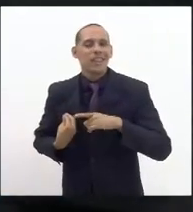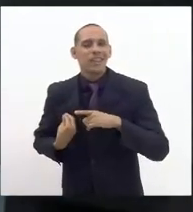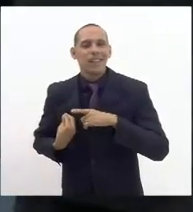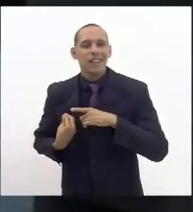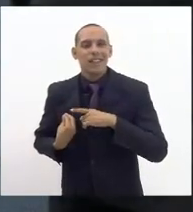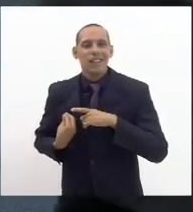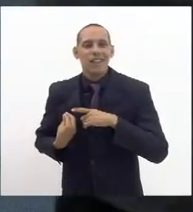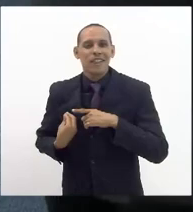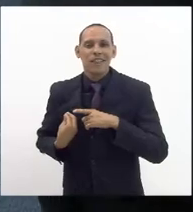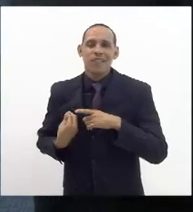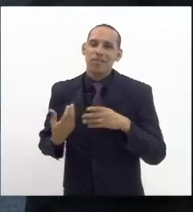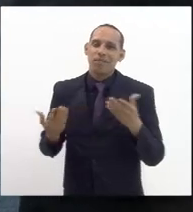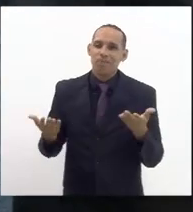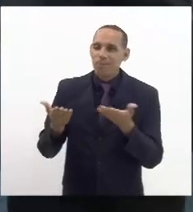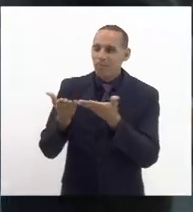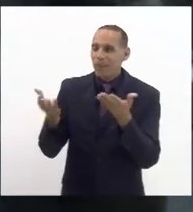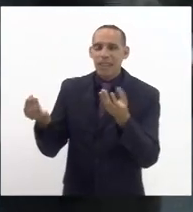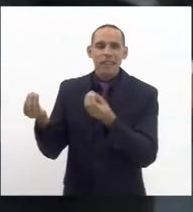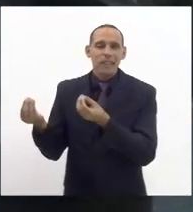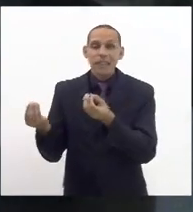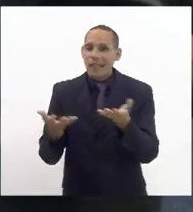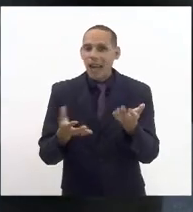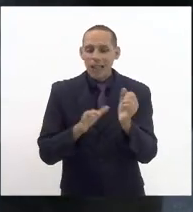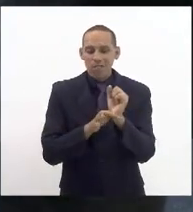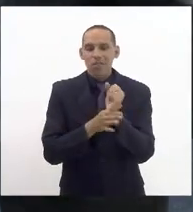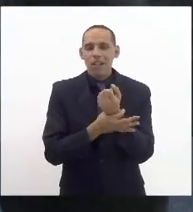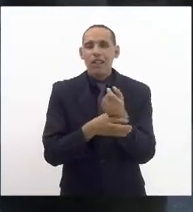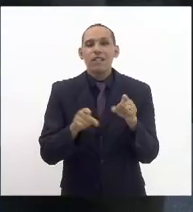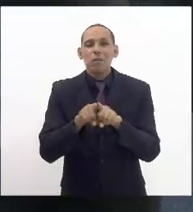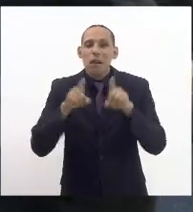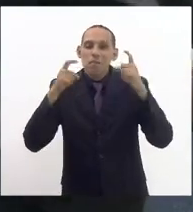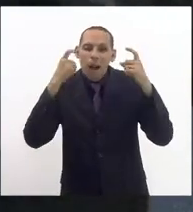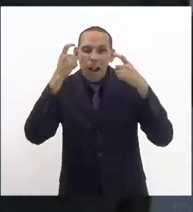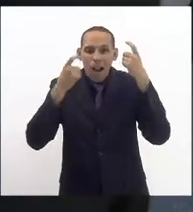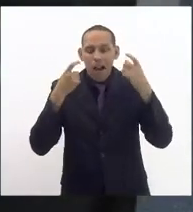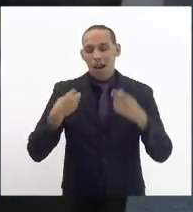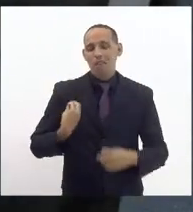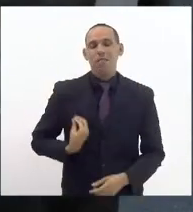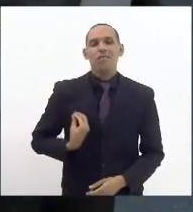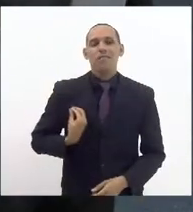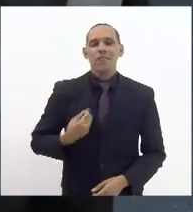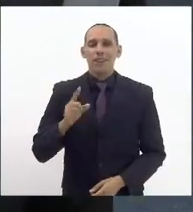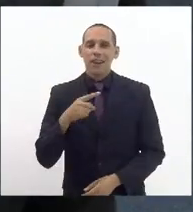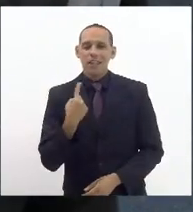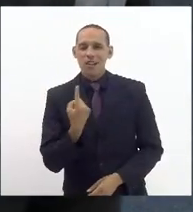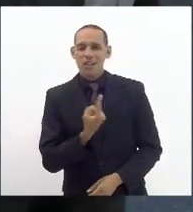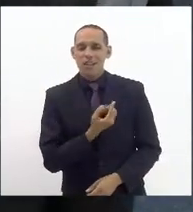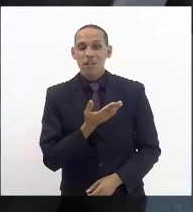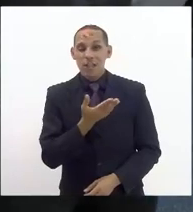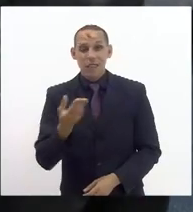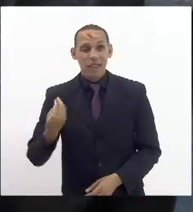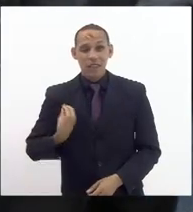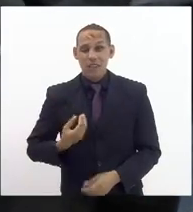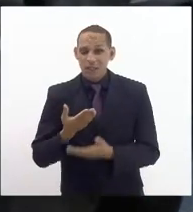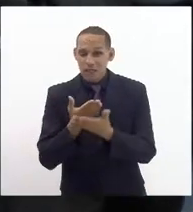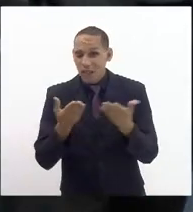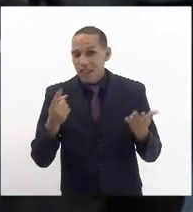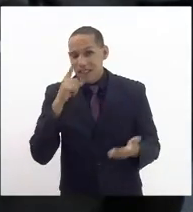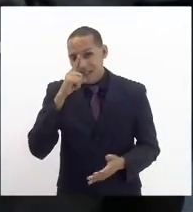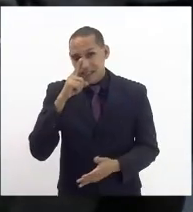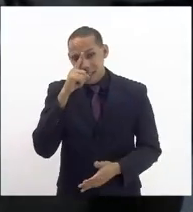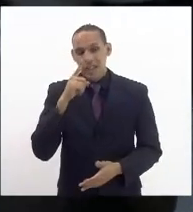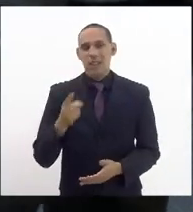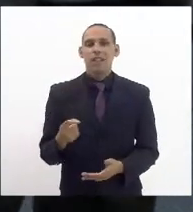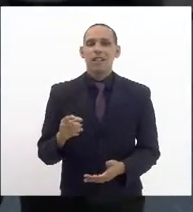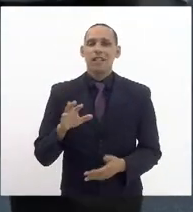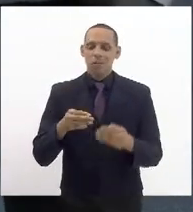E é isso que vocês trazem, além de segurança, preocupação com a vida, colocam as suas vidas em risco, e